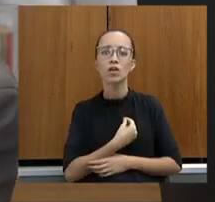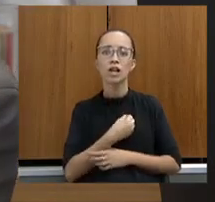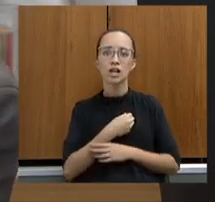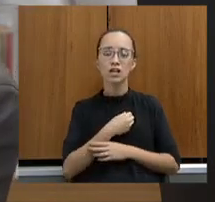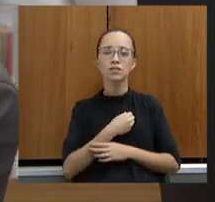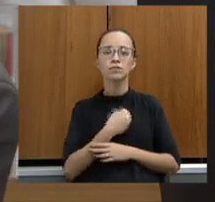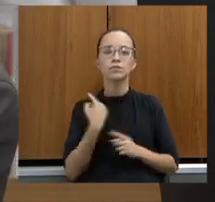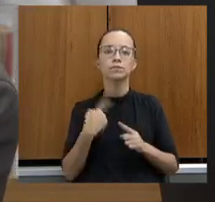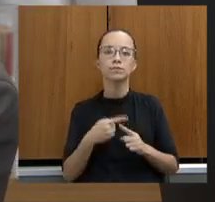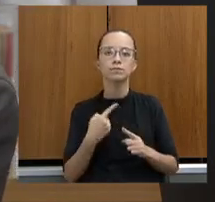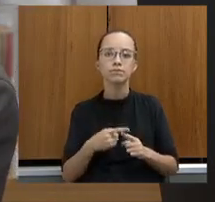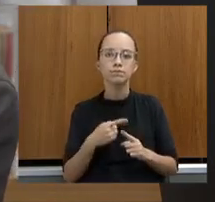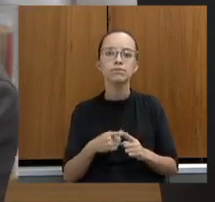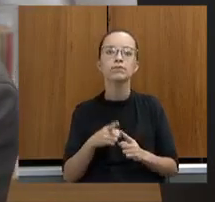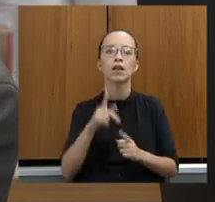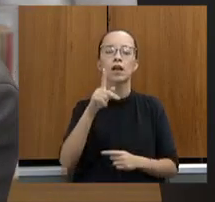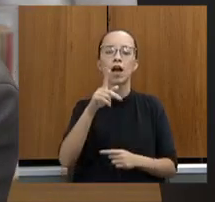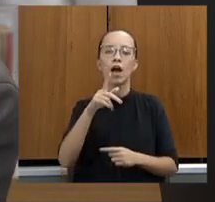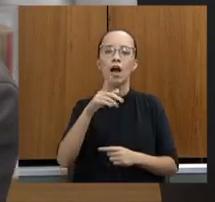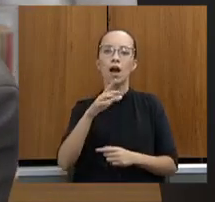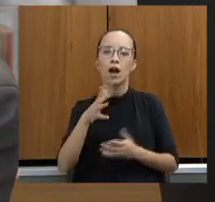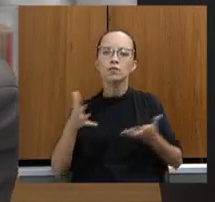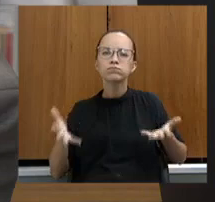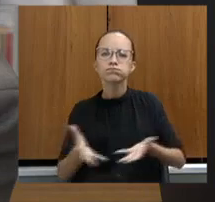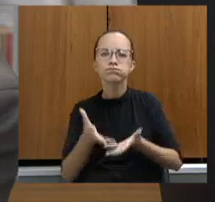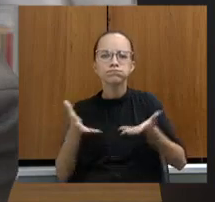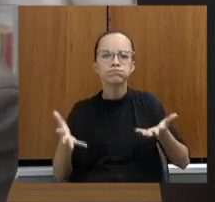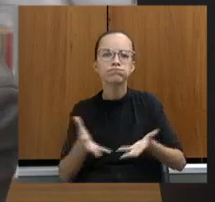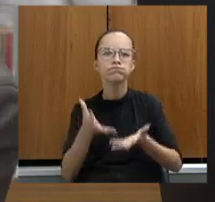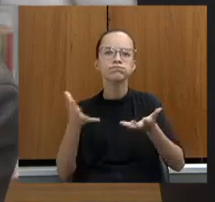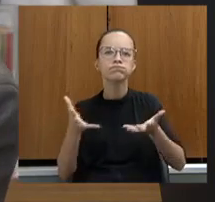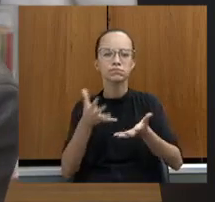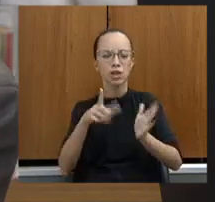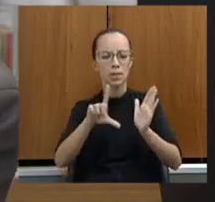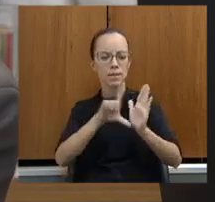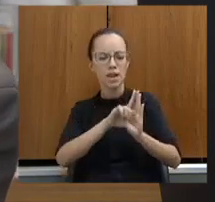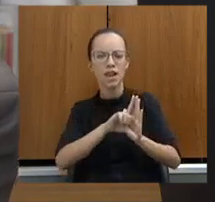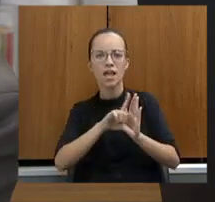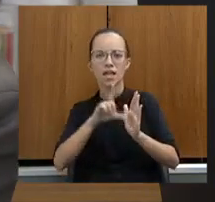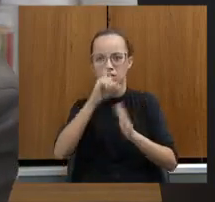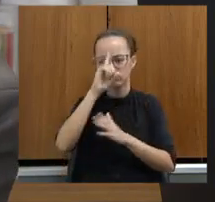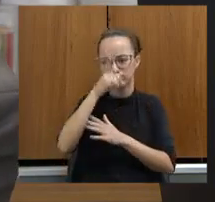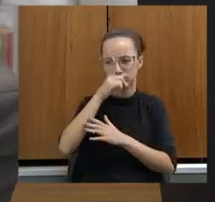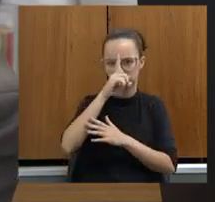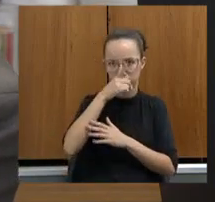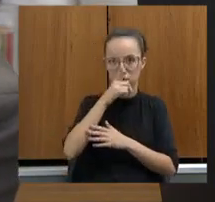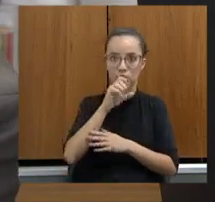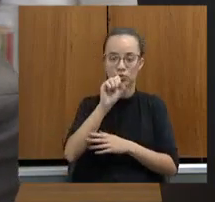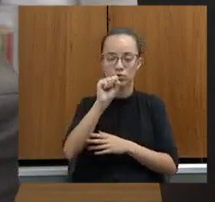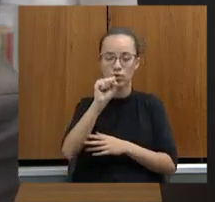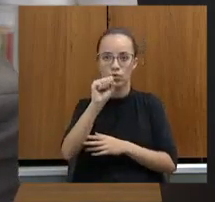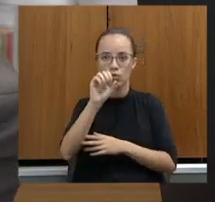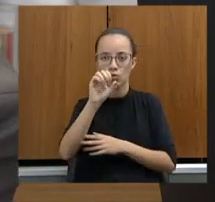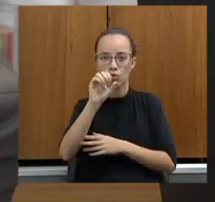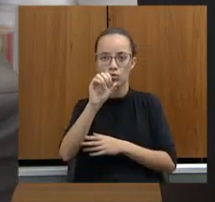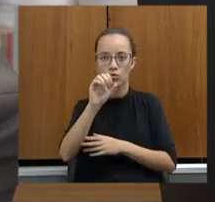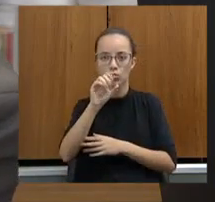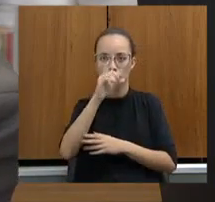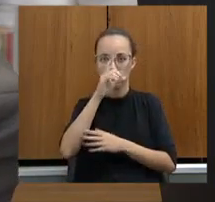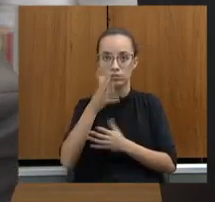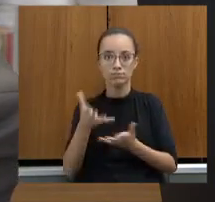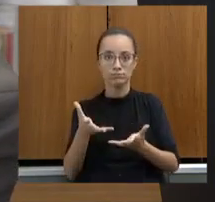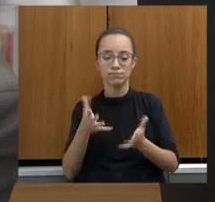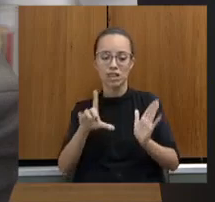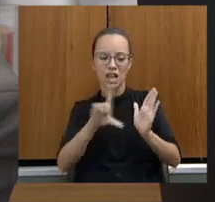as promoções pararam de bater o carinho do não parar de usar uma lei que o general viu usando que prestou um desse